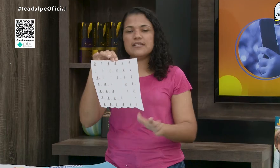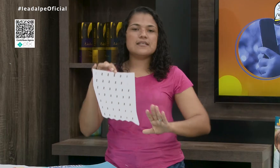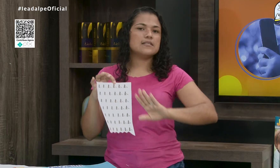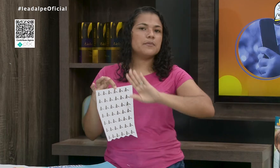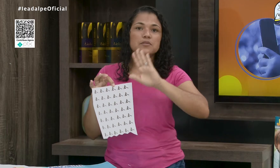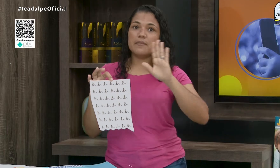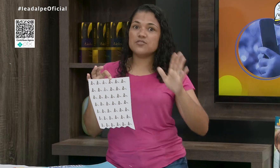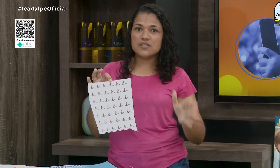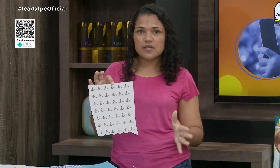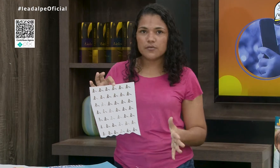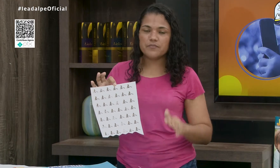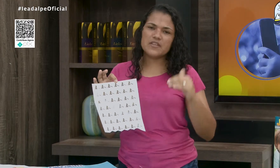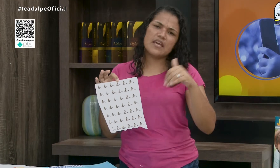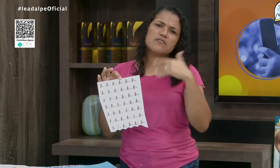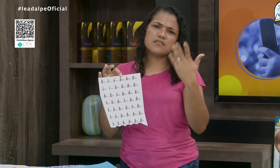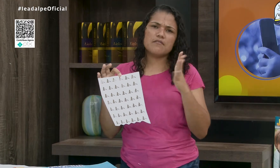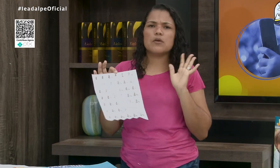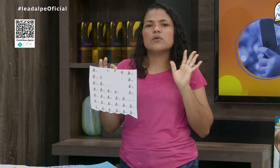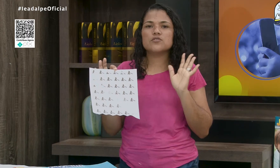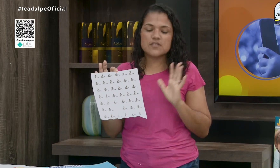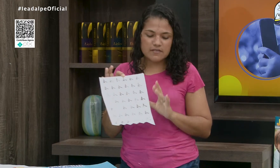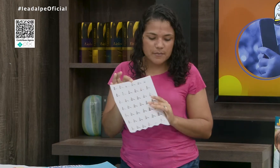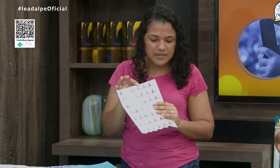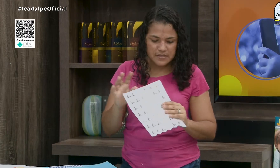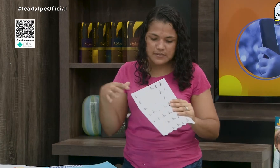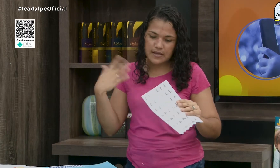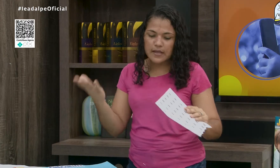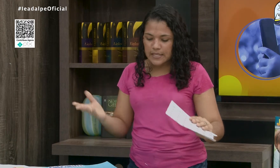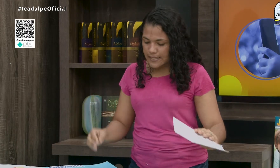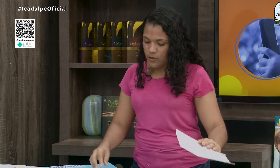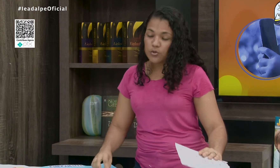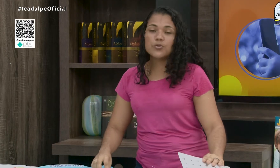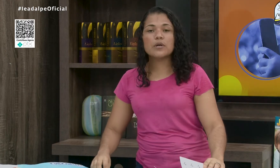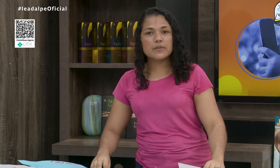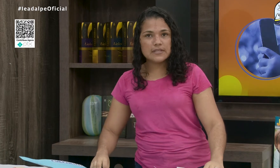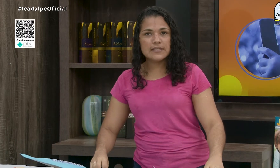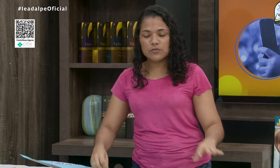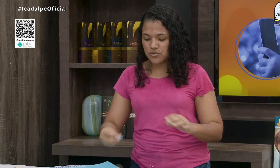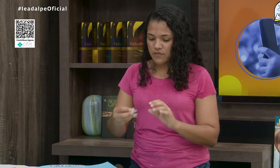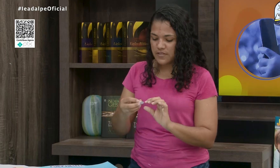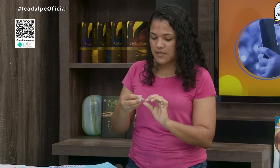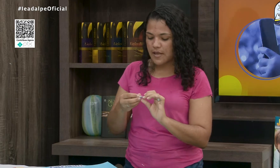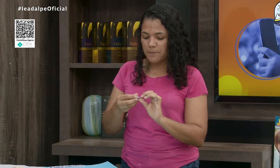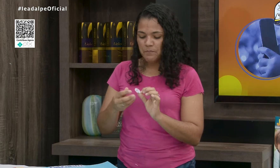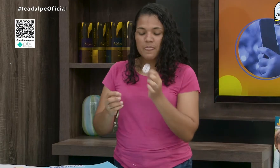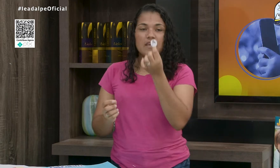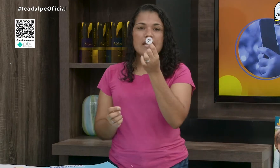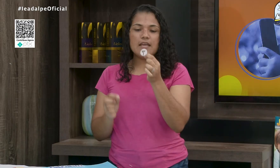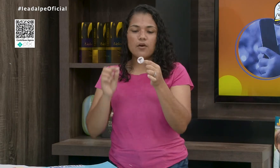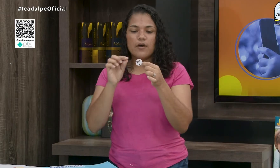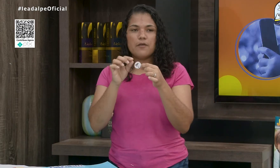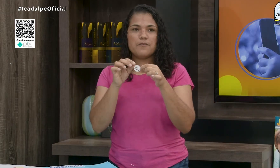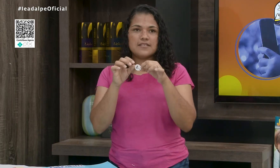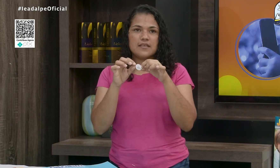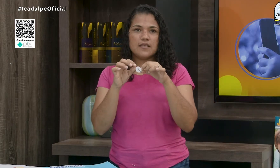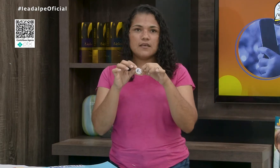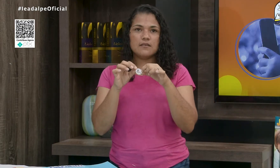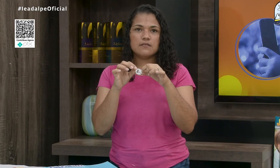uma folha dessa e dá para o trimestre inteiro. E aí você vai ver quantos você vai precisar de acordo com a quantidade de alunos que você tem. E aí,